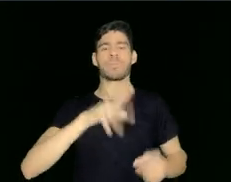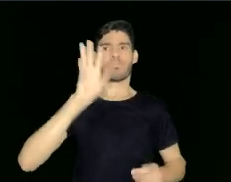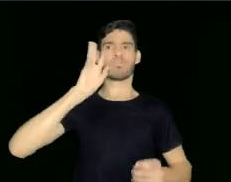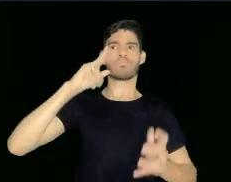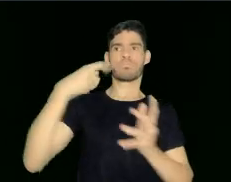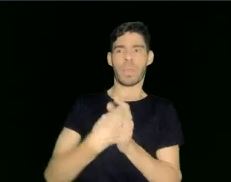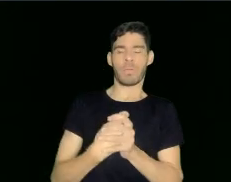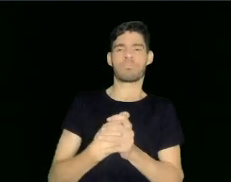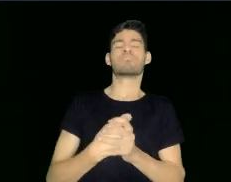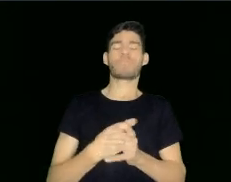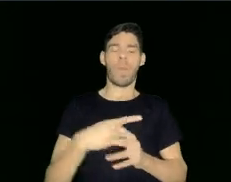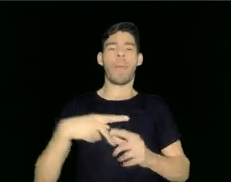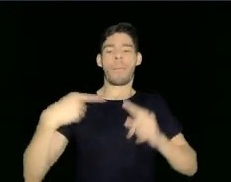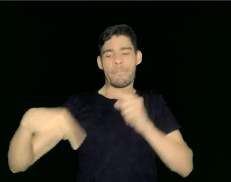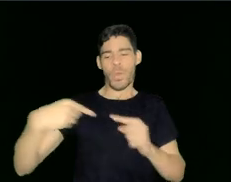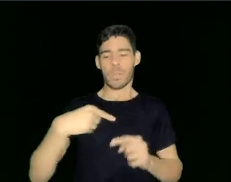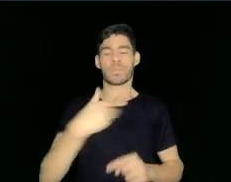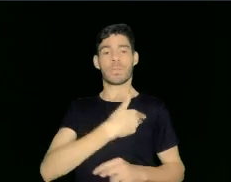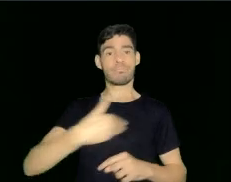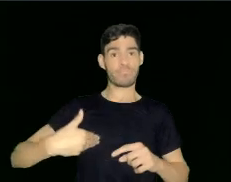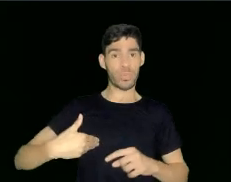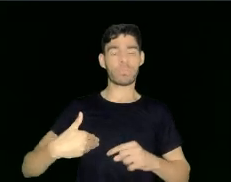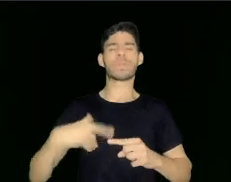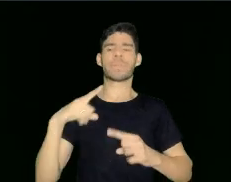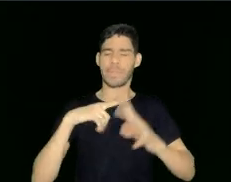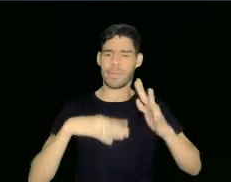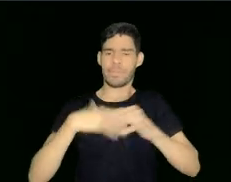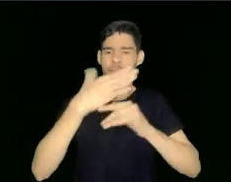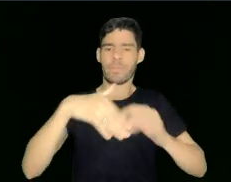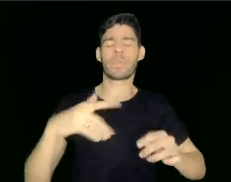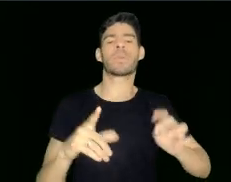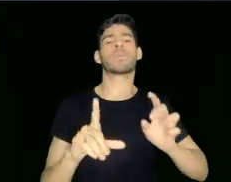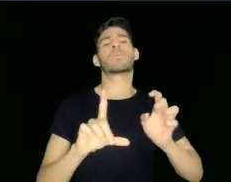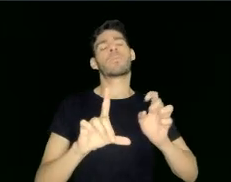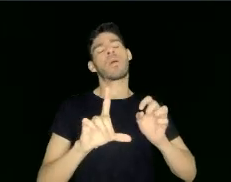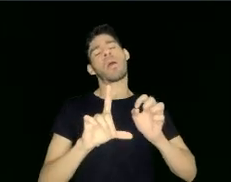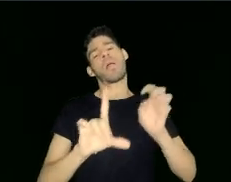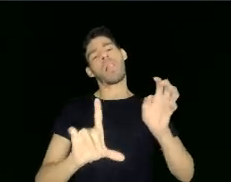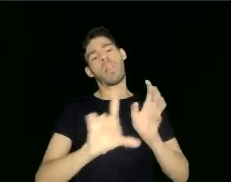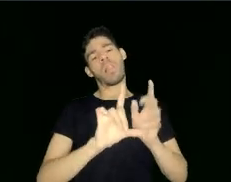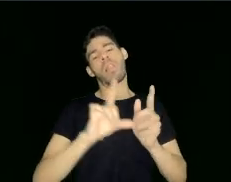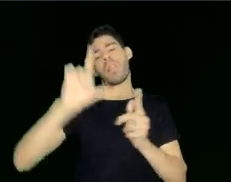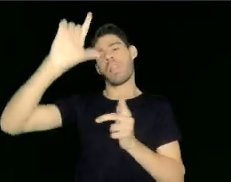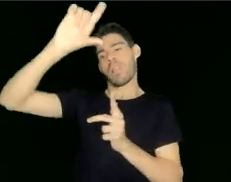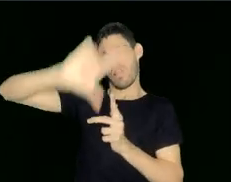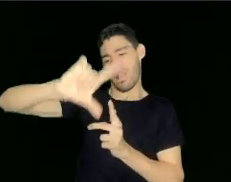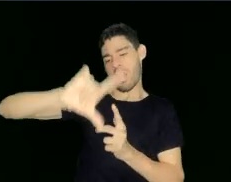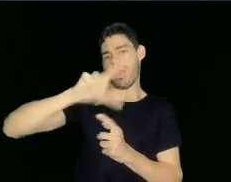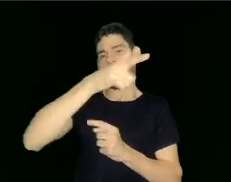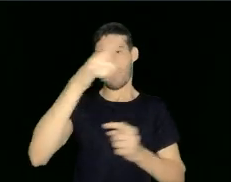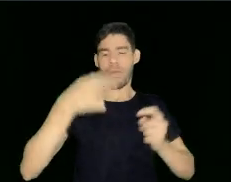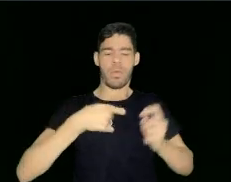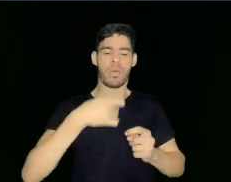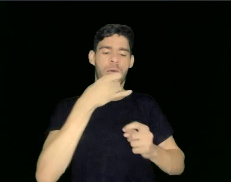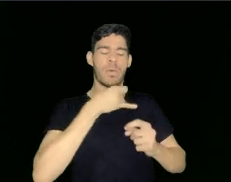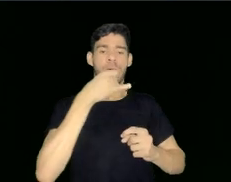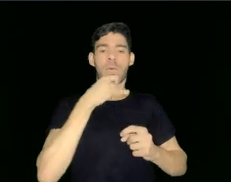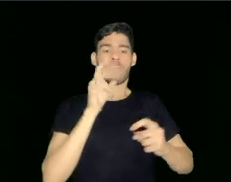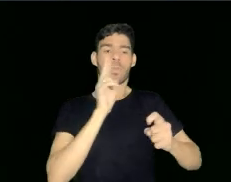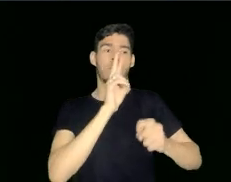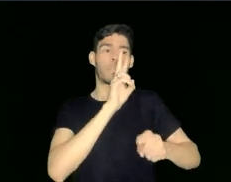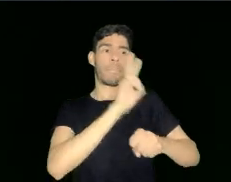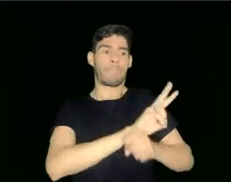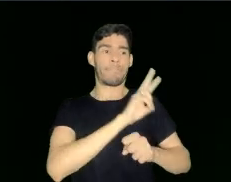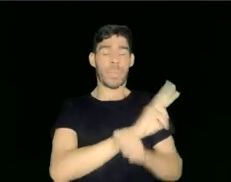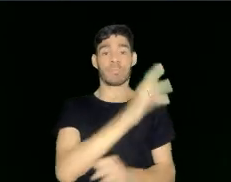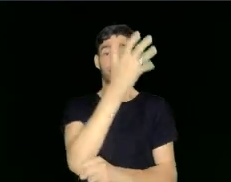a participação popular na tomada de decisões de políticas públicas, mediante o processo legislativo e outros mecanismos, por